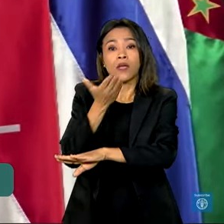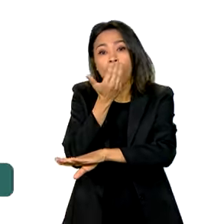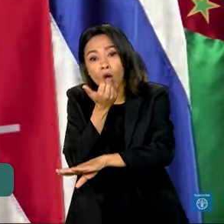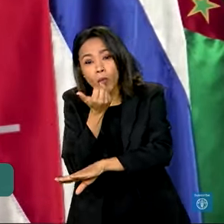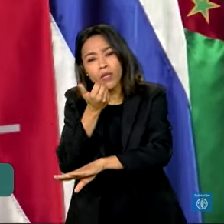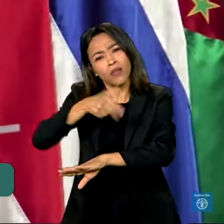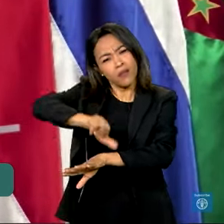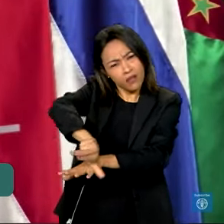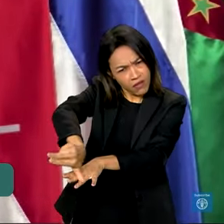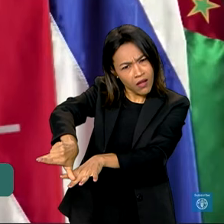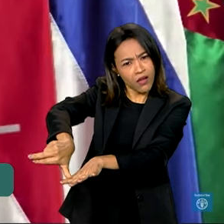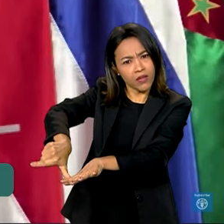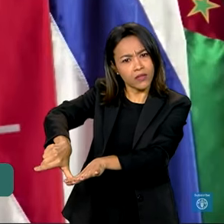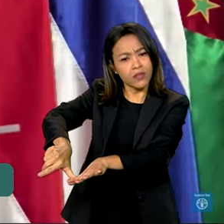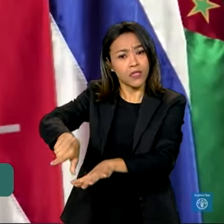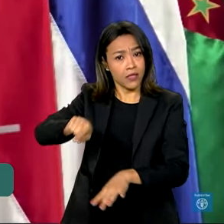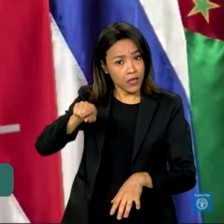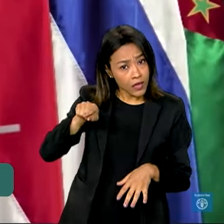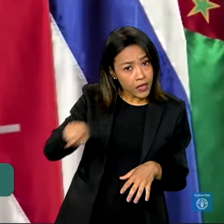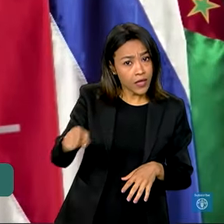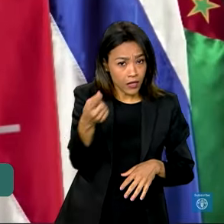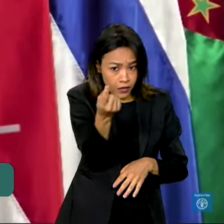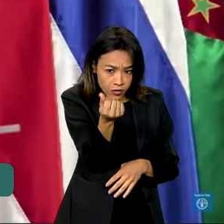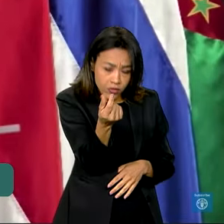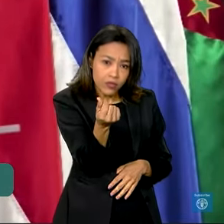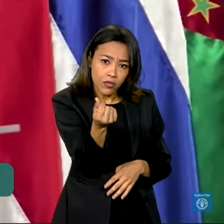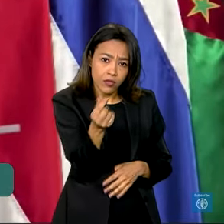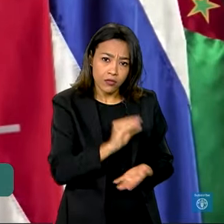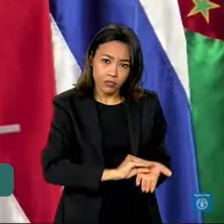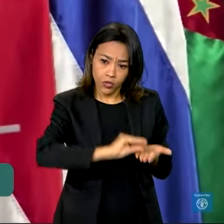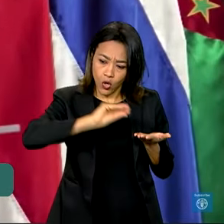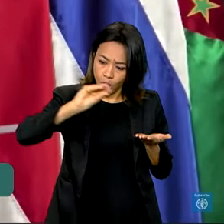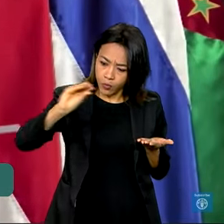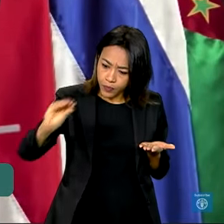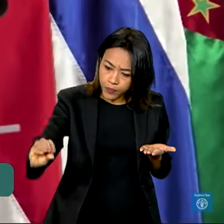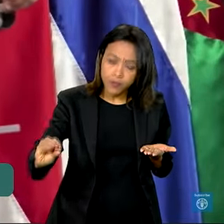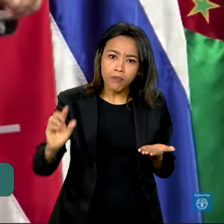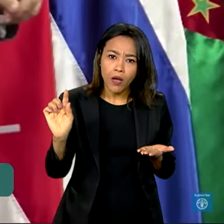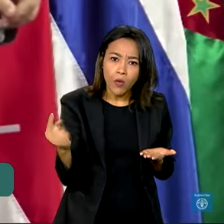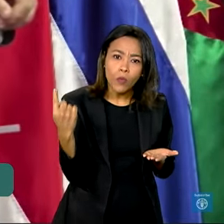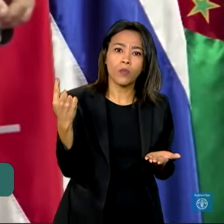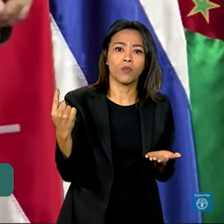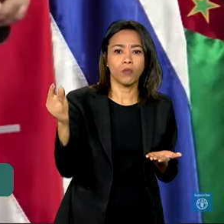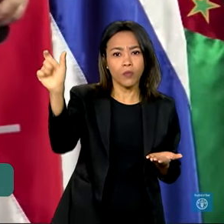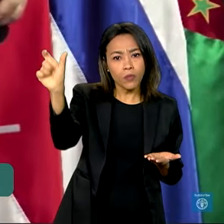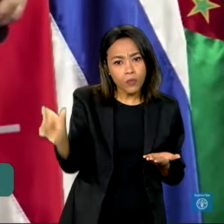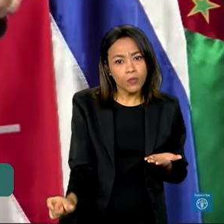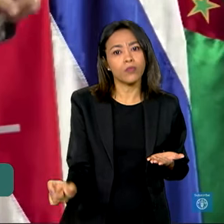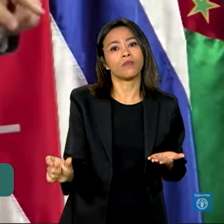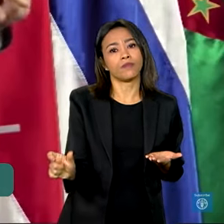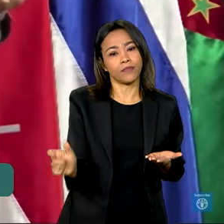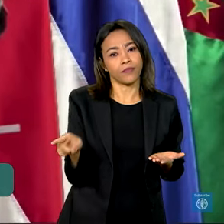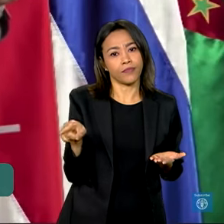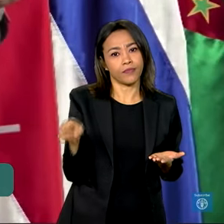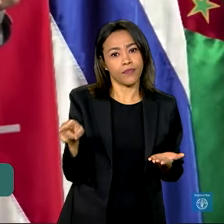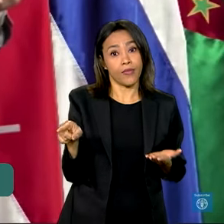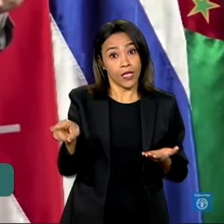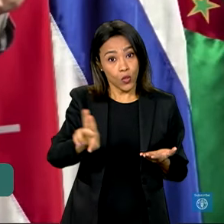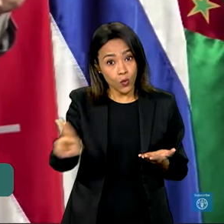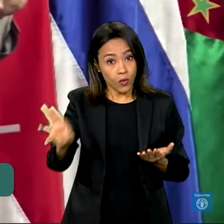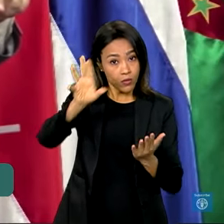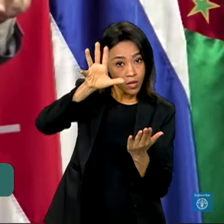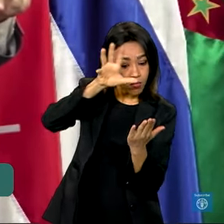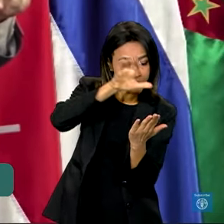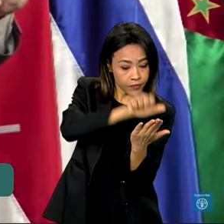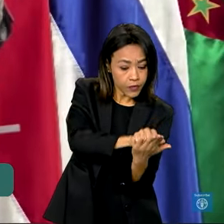necessidades. E aquele dinheiro que se transfere para uma pessoa que está no cadastro